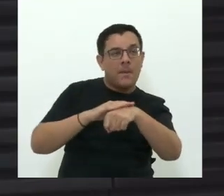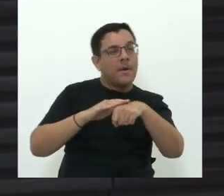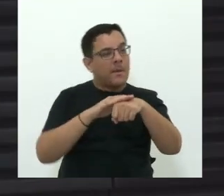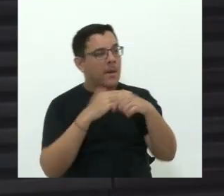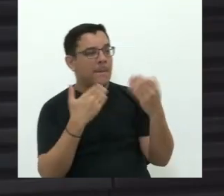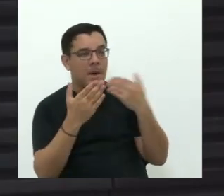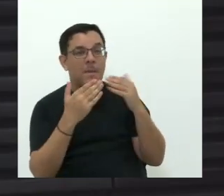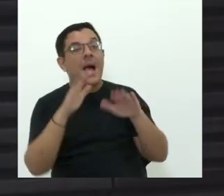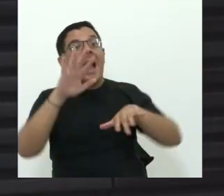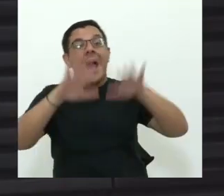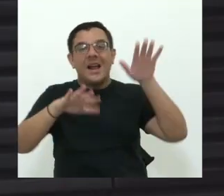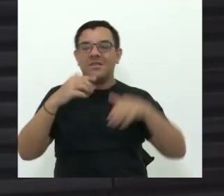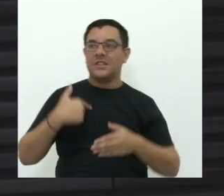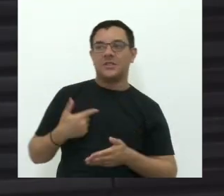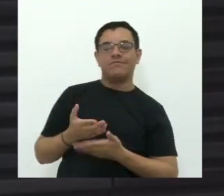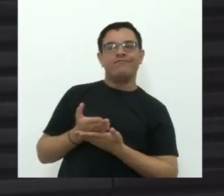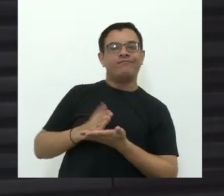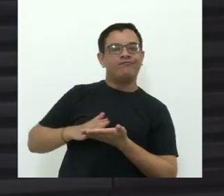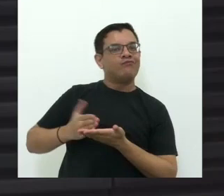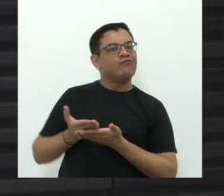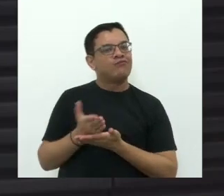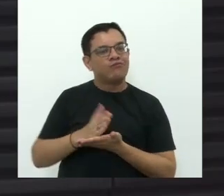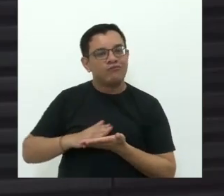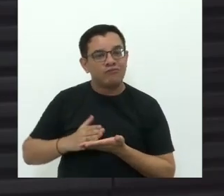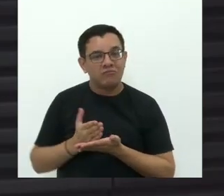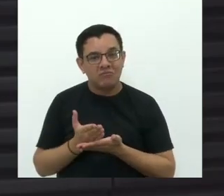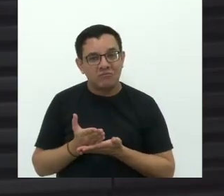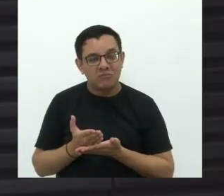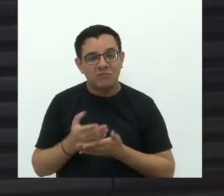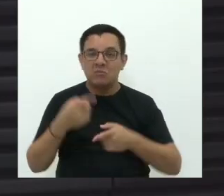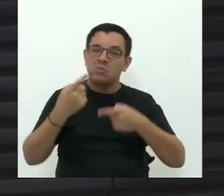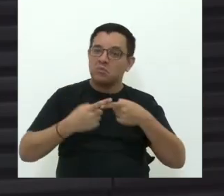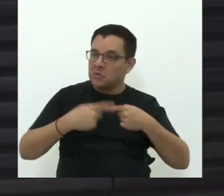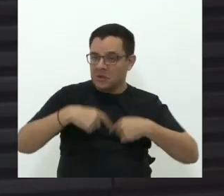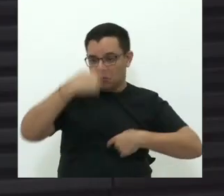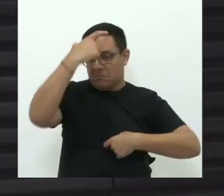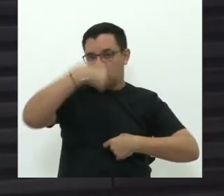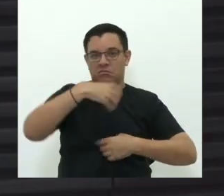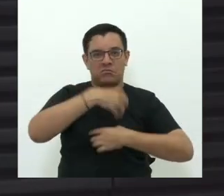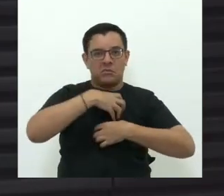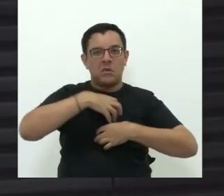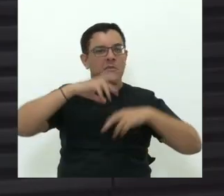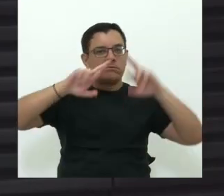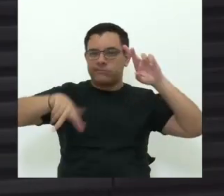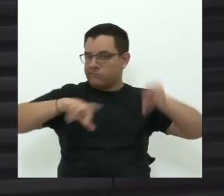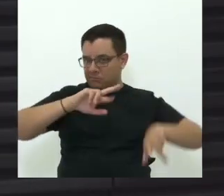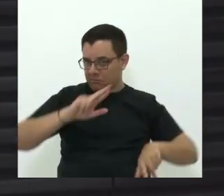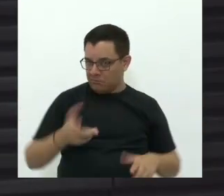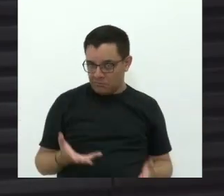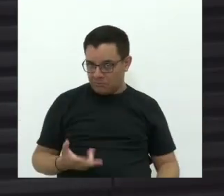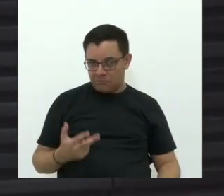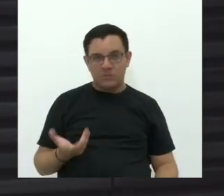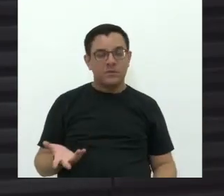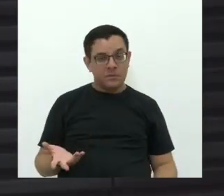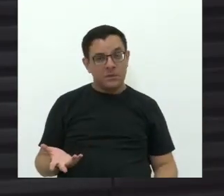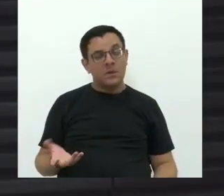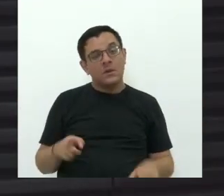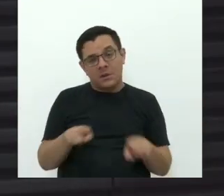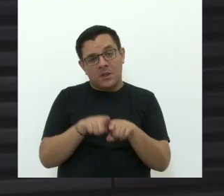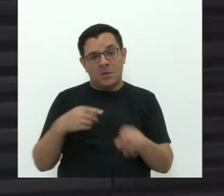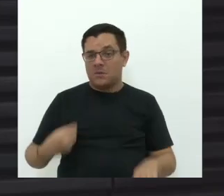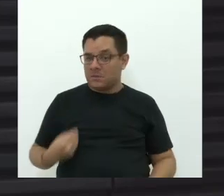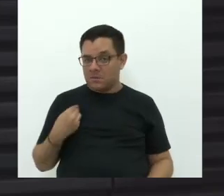agradará e isso por quê Porque somos plurais porque somos diversos e Porque vivemos em uma